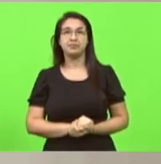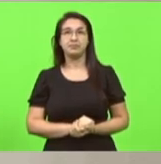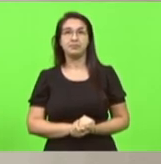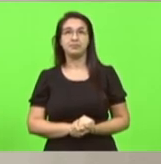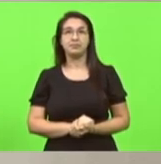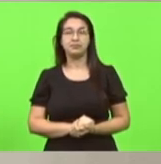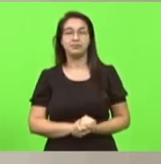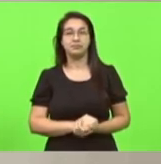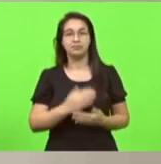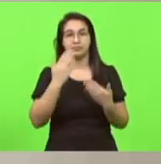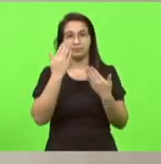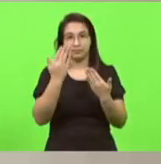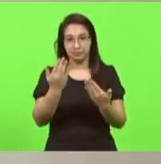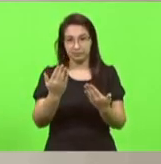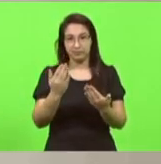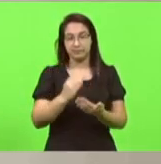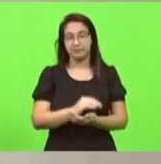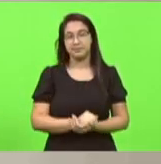Obrigado, deputado Jair.